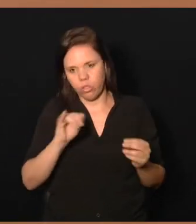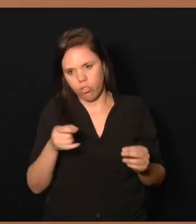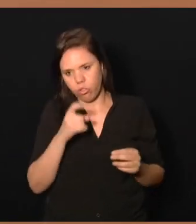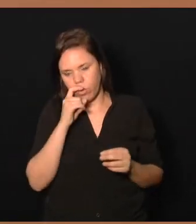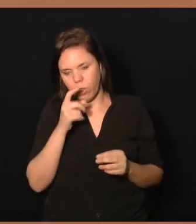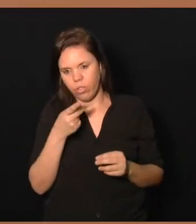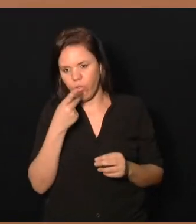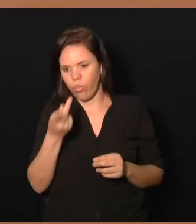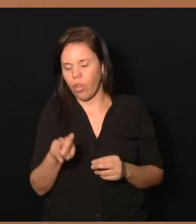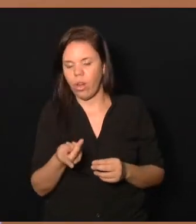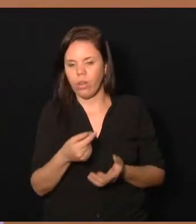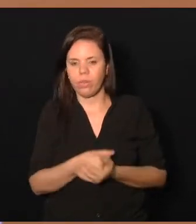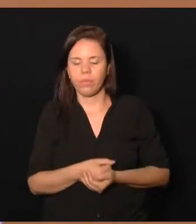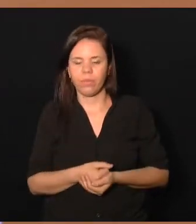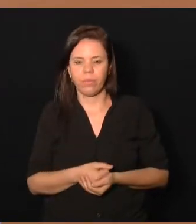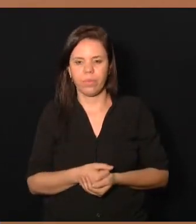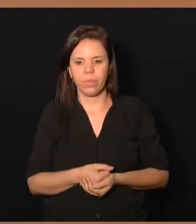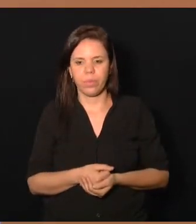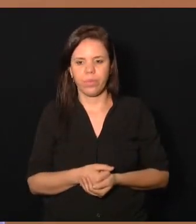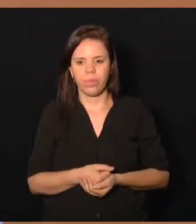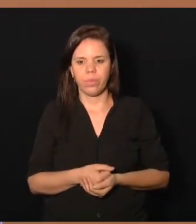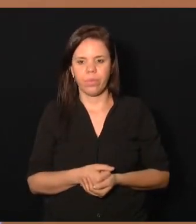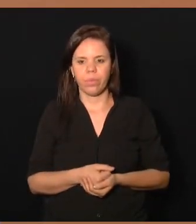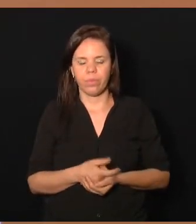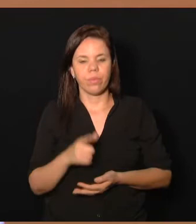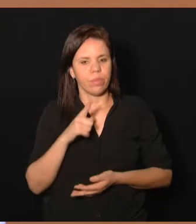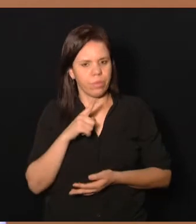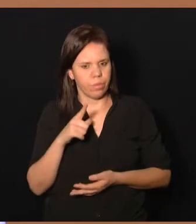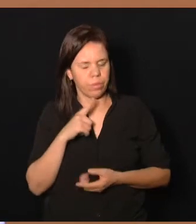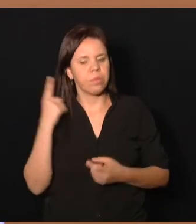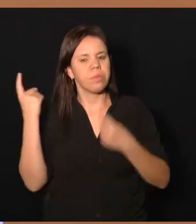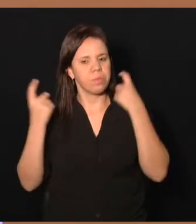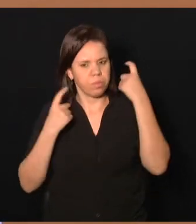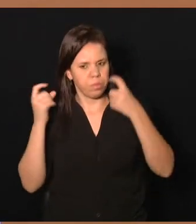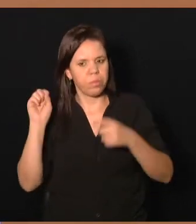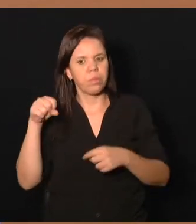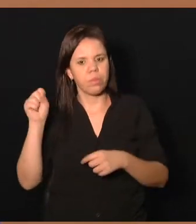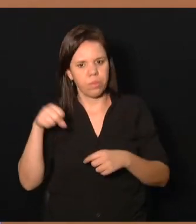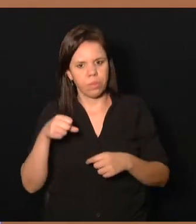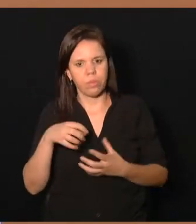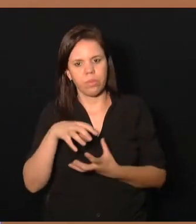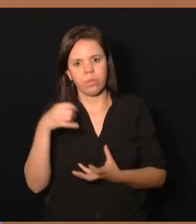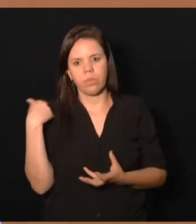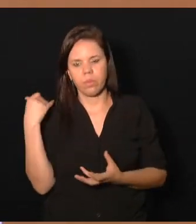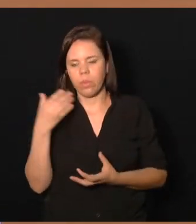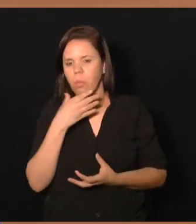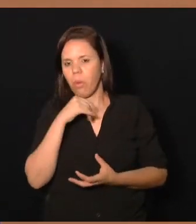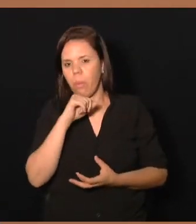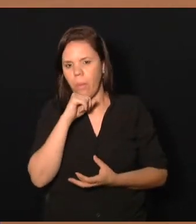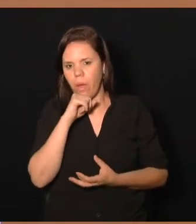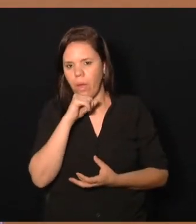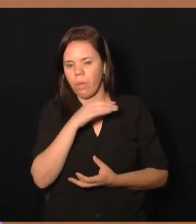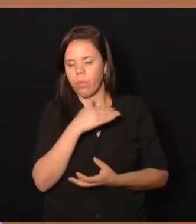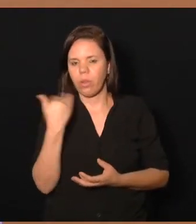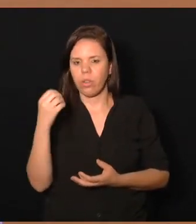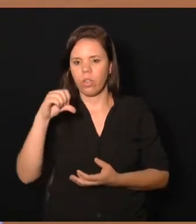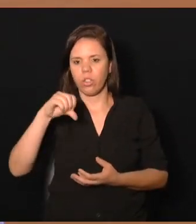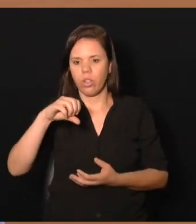Schneider disse. Eu tenho muita preocupação com o idoso. Meu pai faleceu com 90